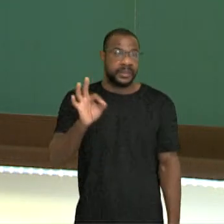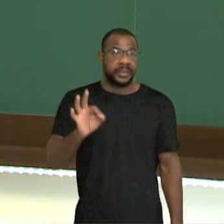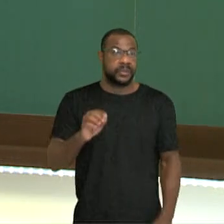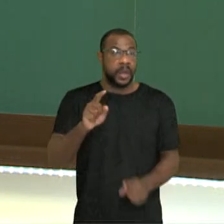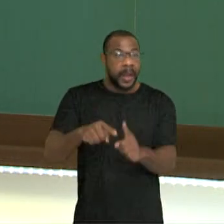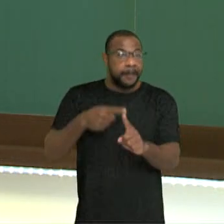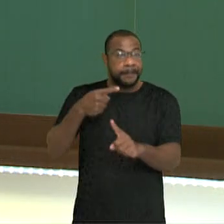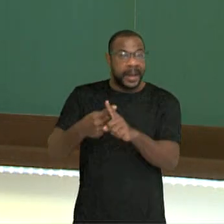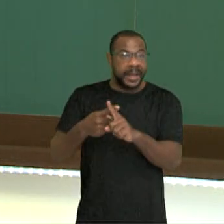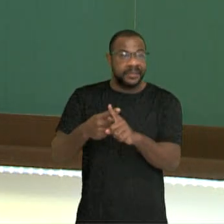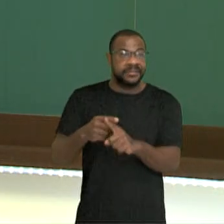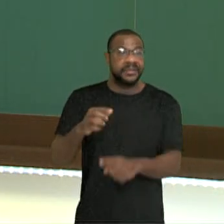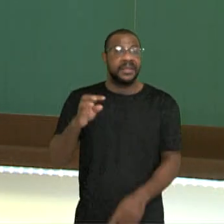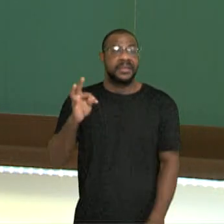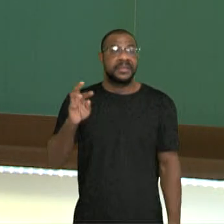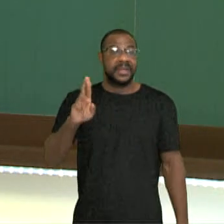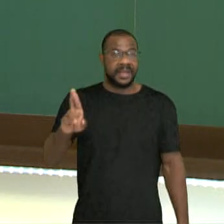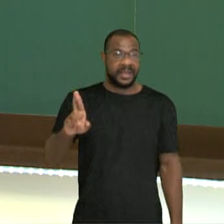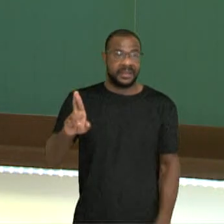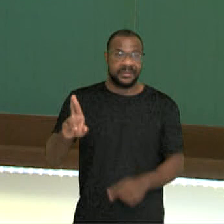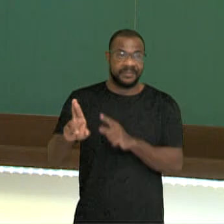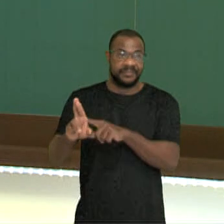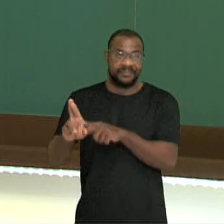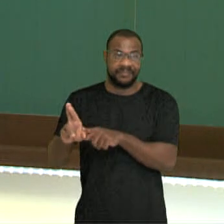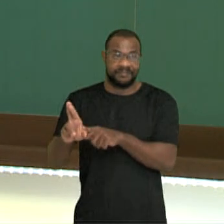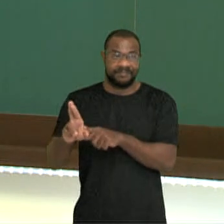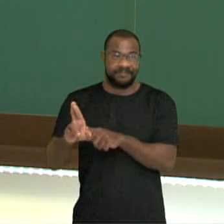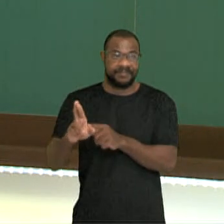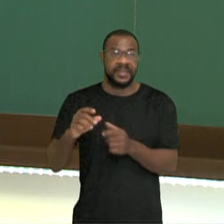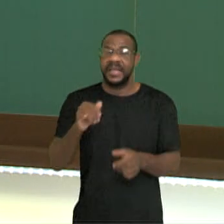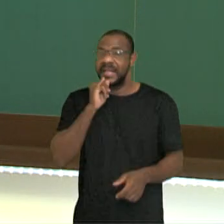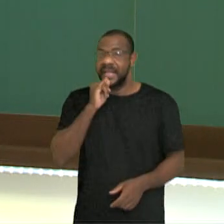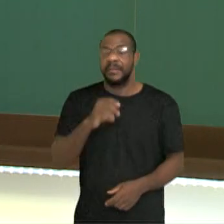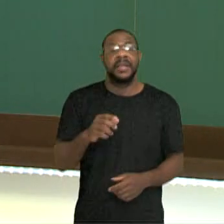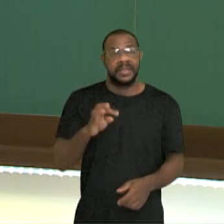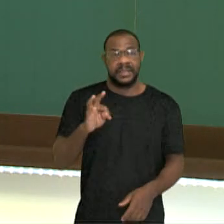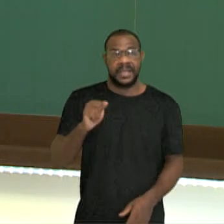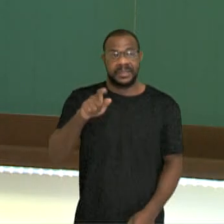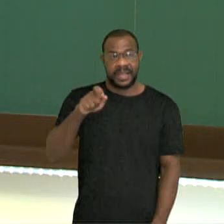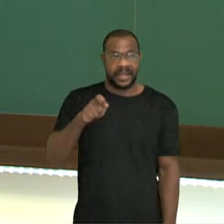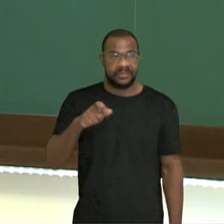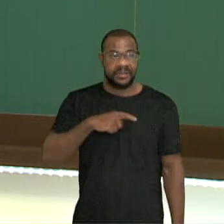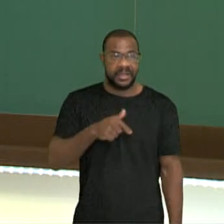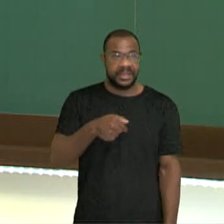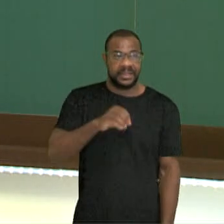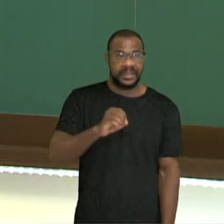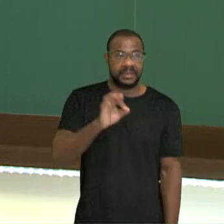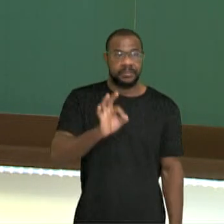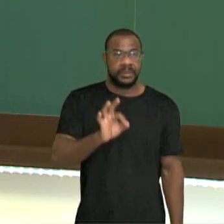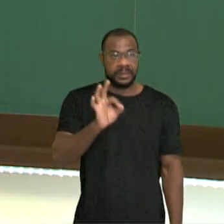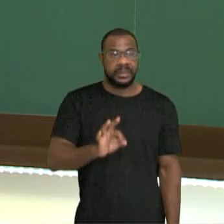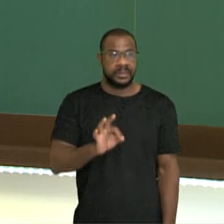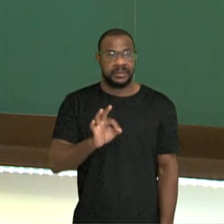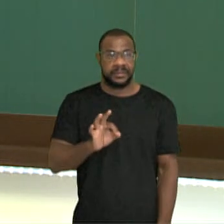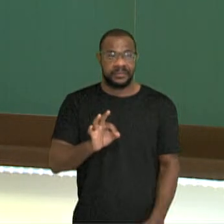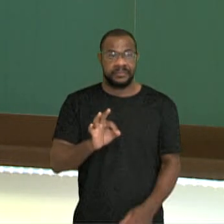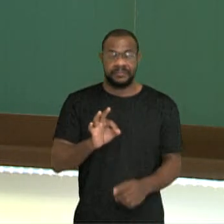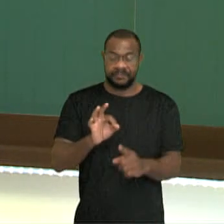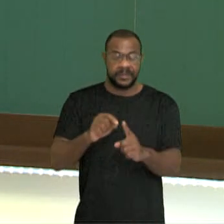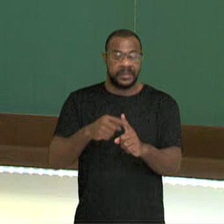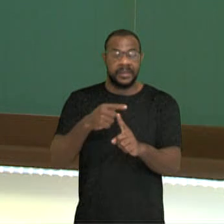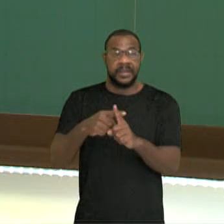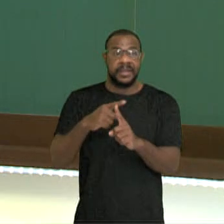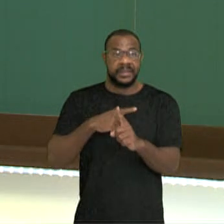de inflação que nós temos no Brasil. Então, por exemplo, se a taxa 70% da taxa Selic, que